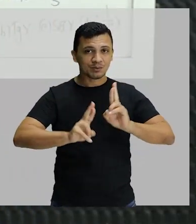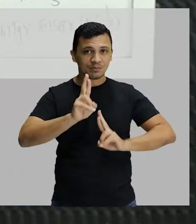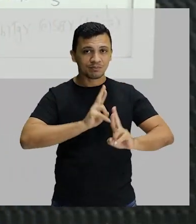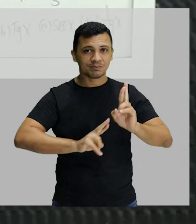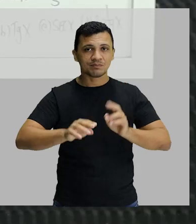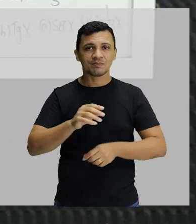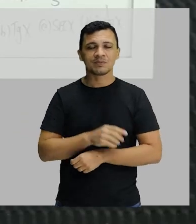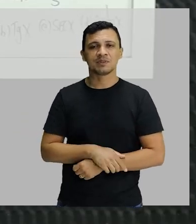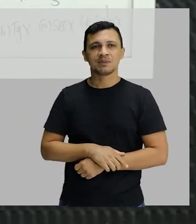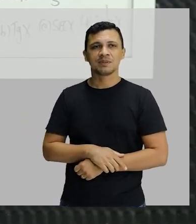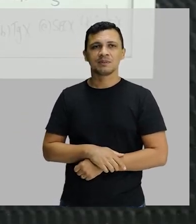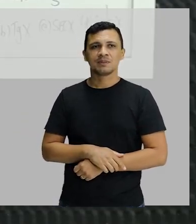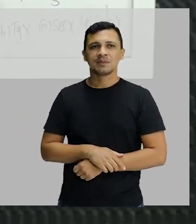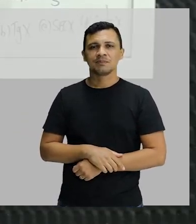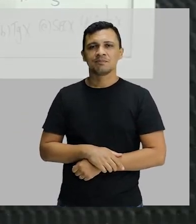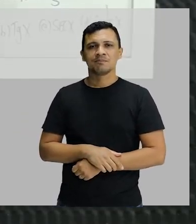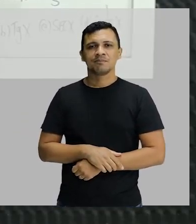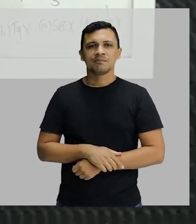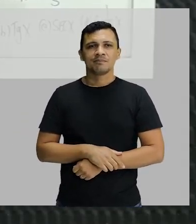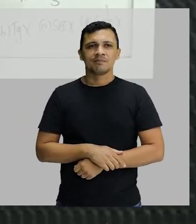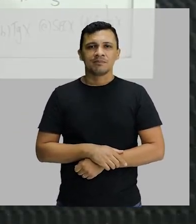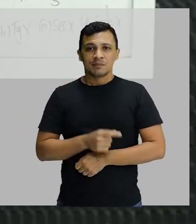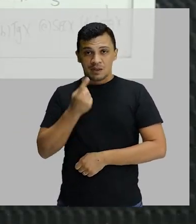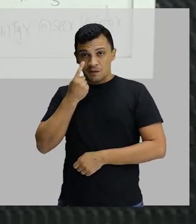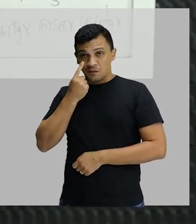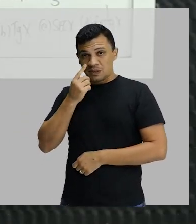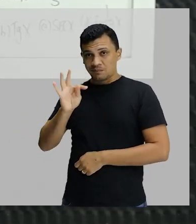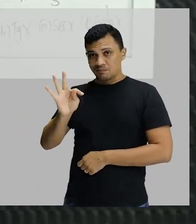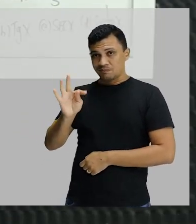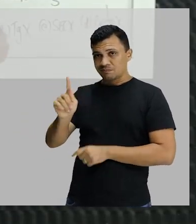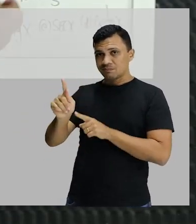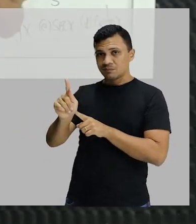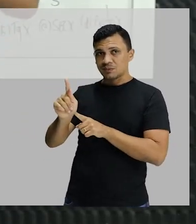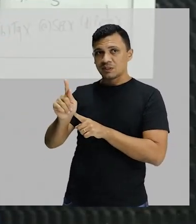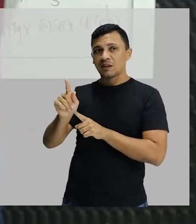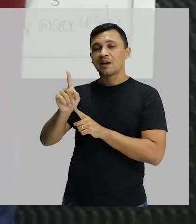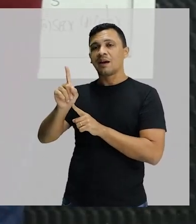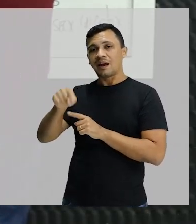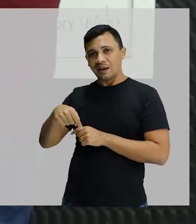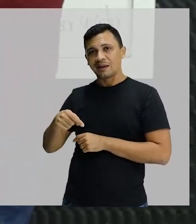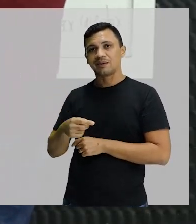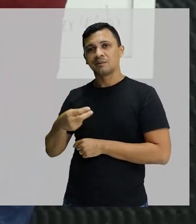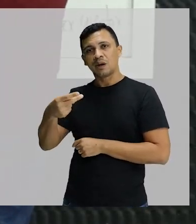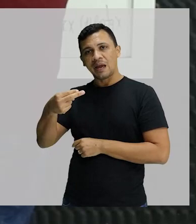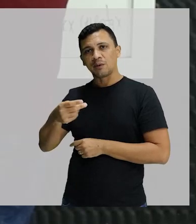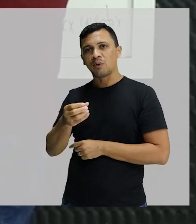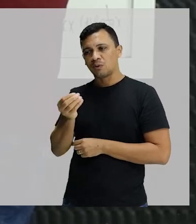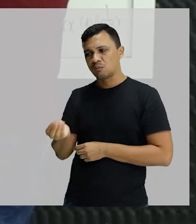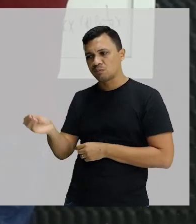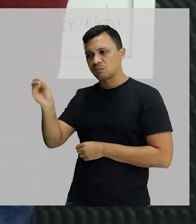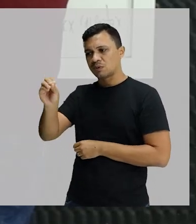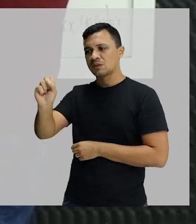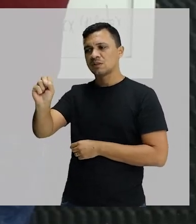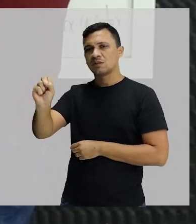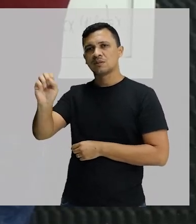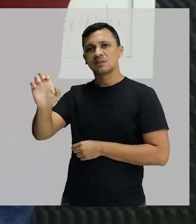A tangente, que é esse carinha bem aqui, é o seno de x